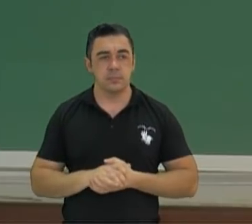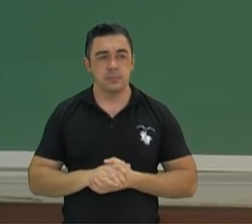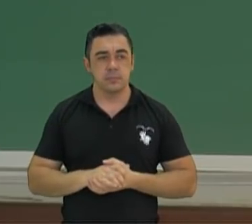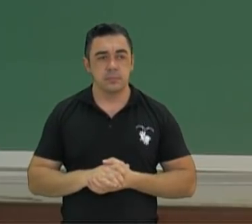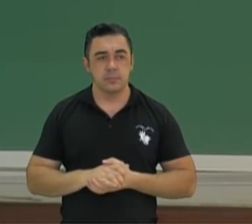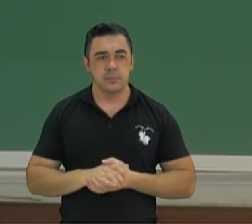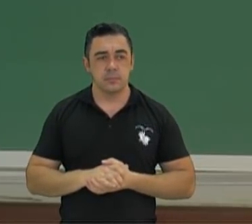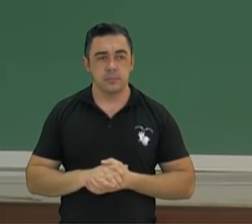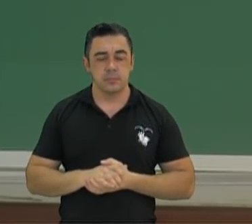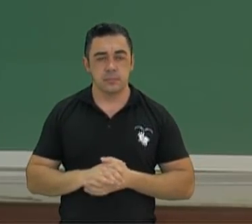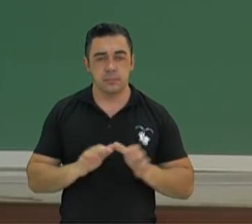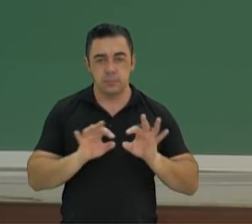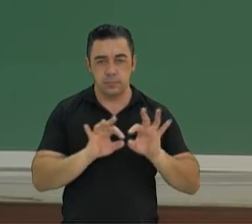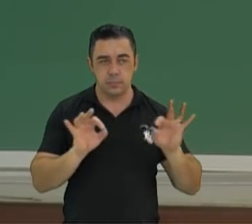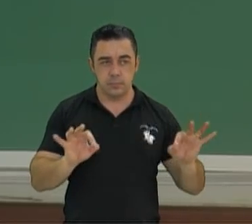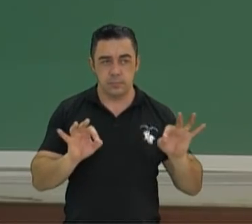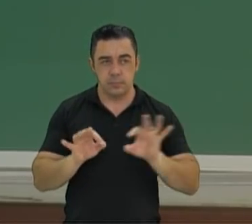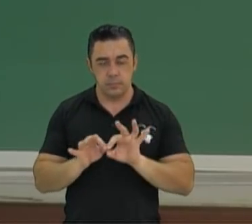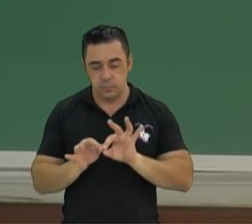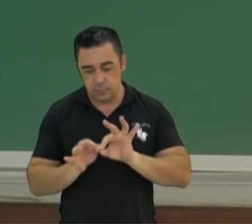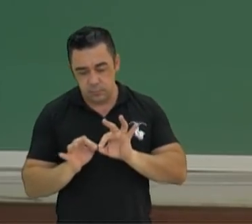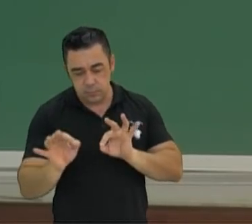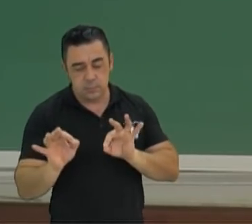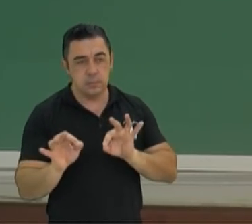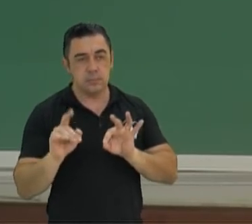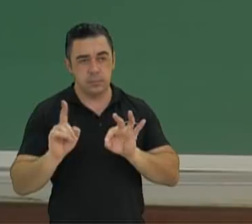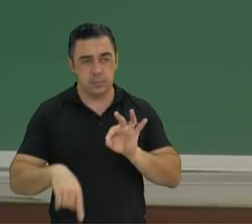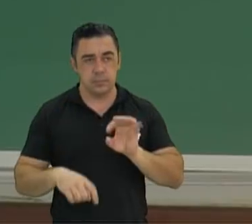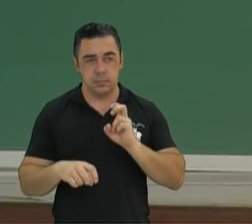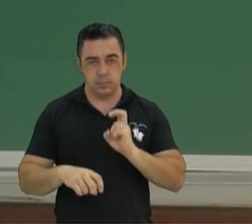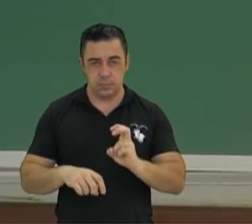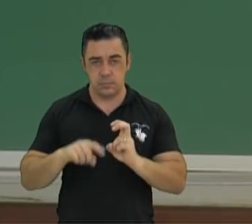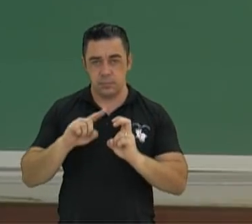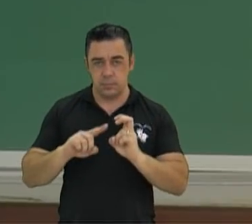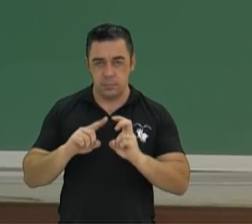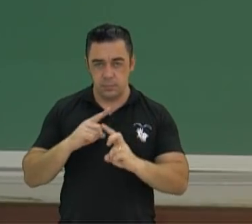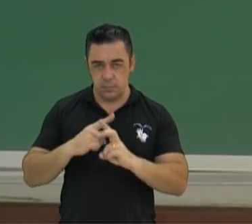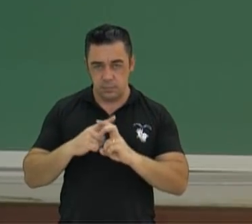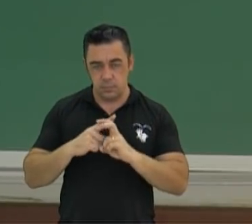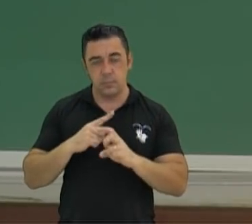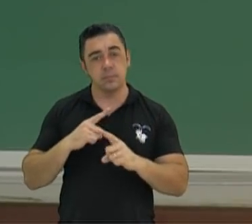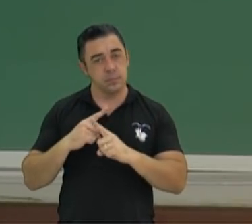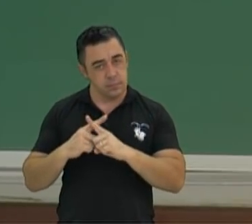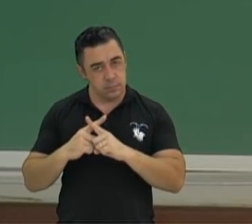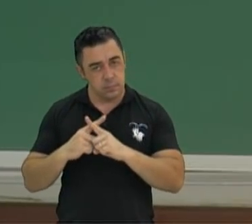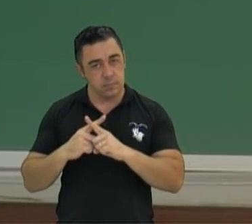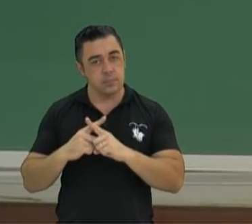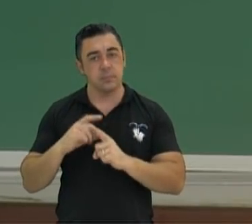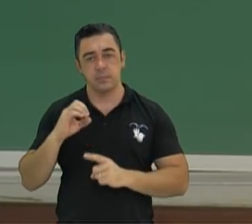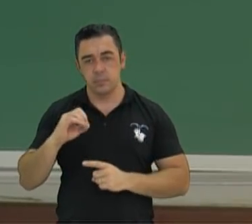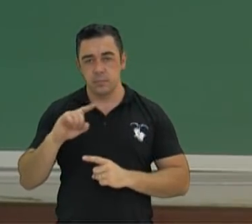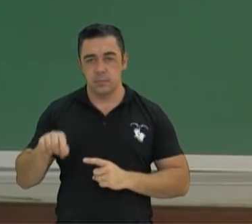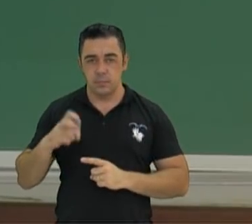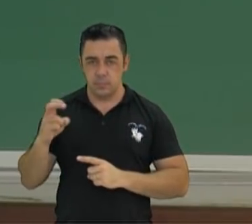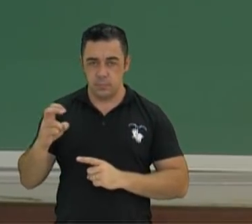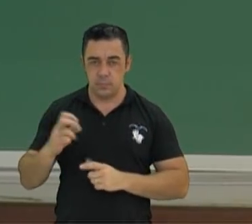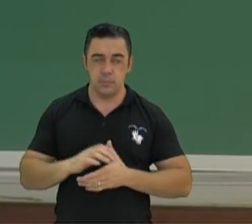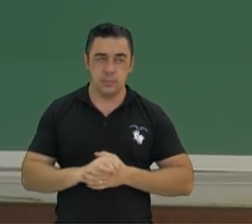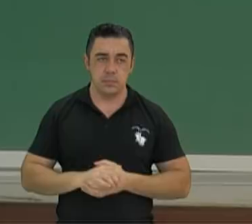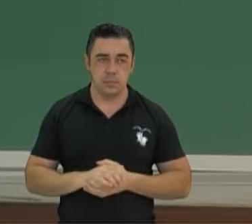valor aqui, que é o comprimento, o valor da largura, a mesma coisa. Se eu tenho 5 cubinhos, tem que fazer 5